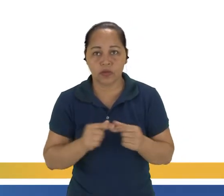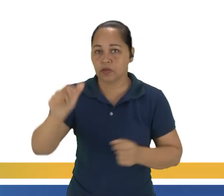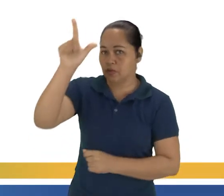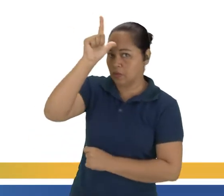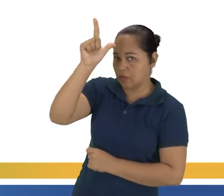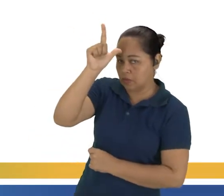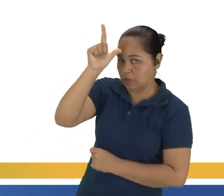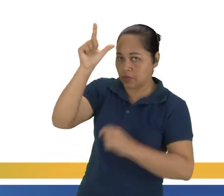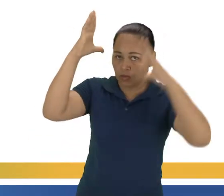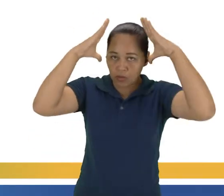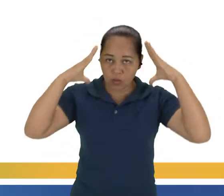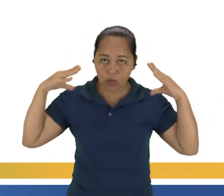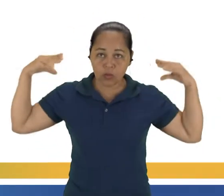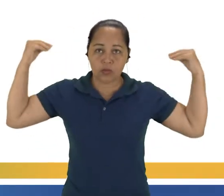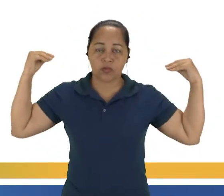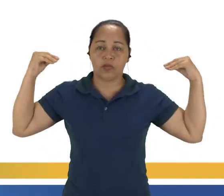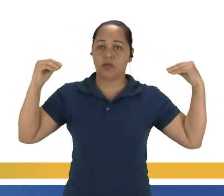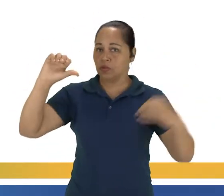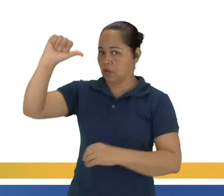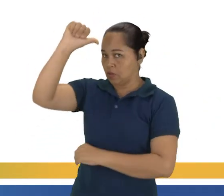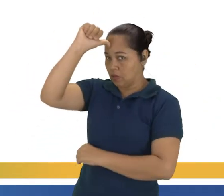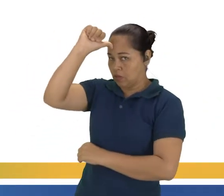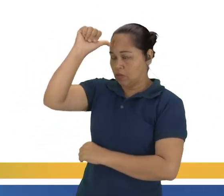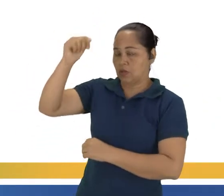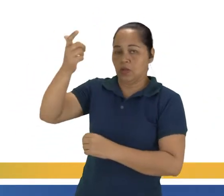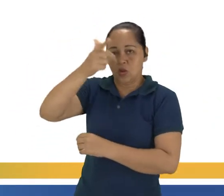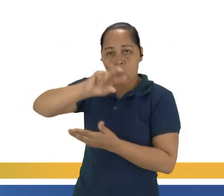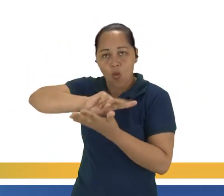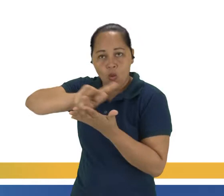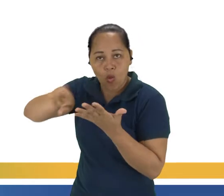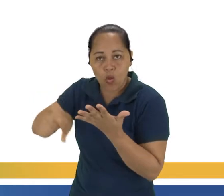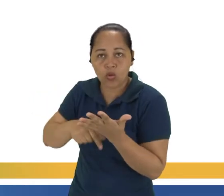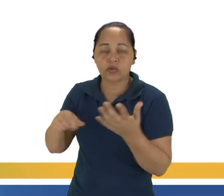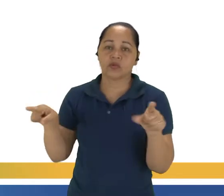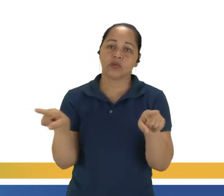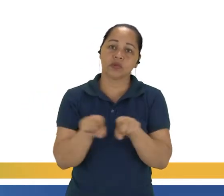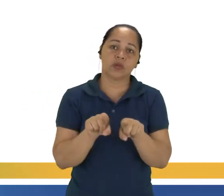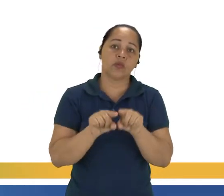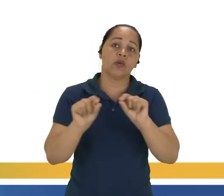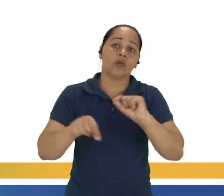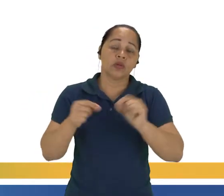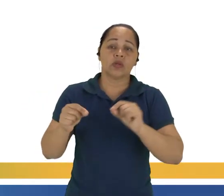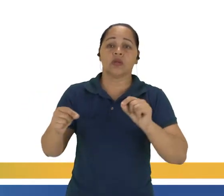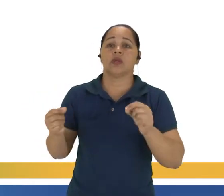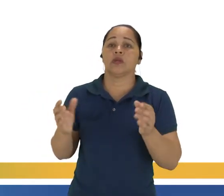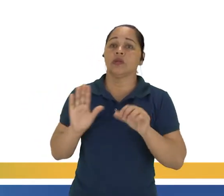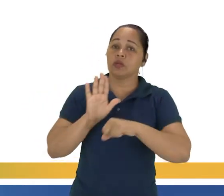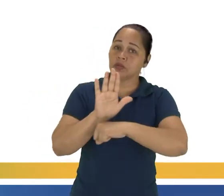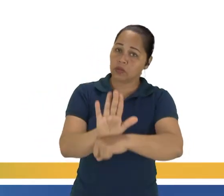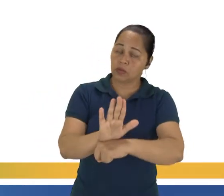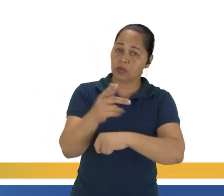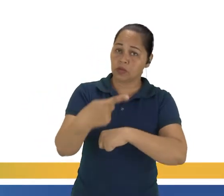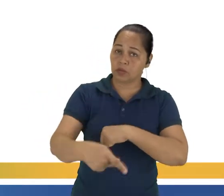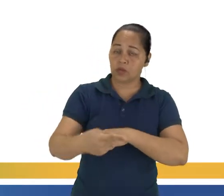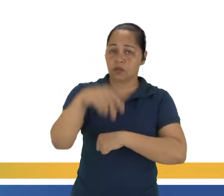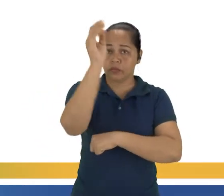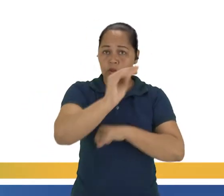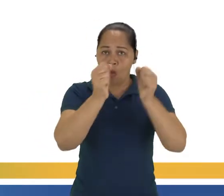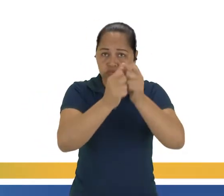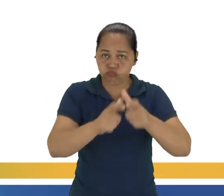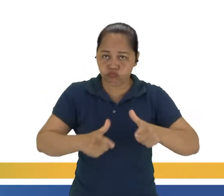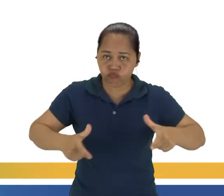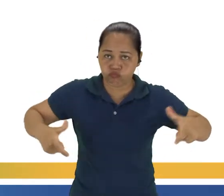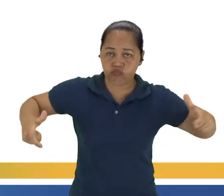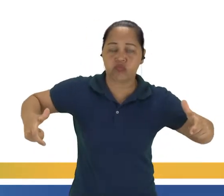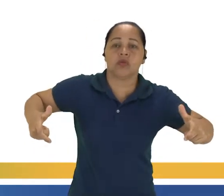alemães, poloneses, árabes, entre outros, que contribuíram para a pluralidade cultural do Brasil. O que eu quero falar com